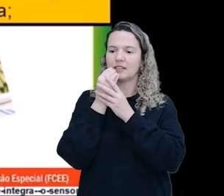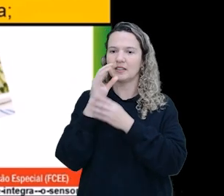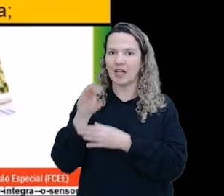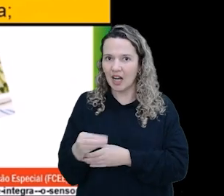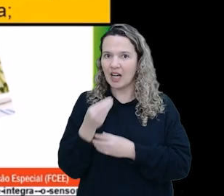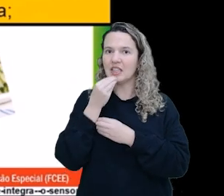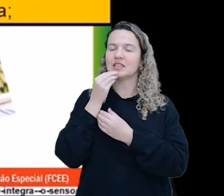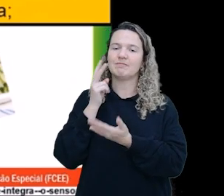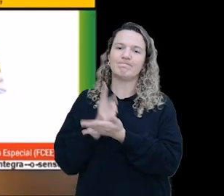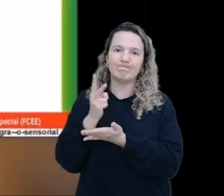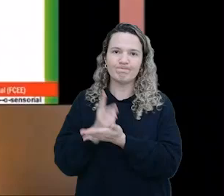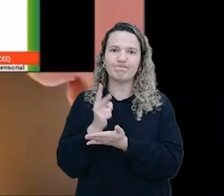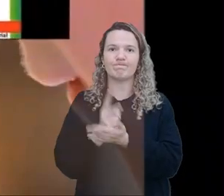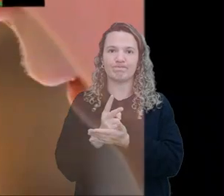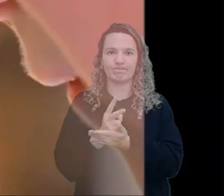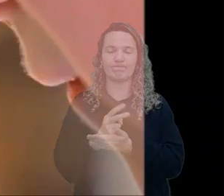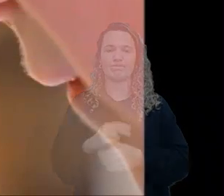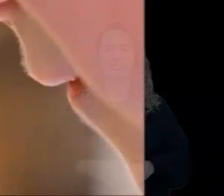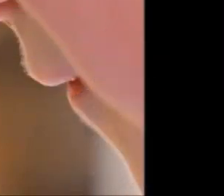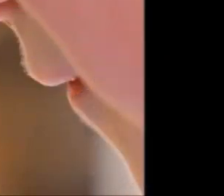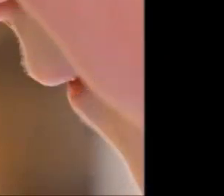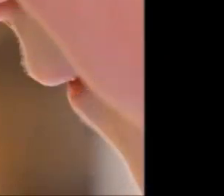frequência.